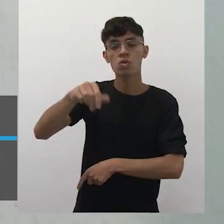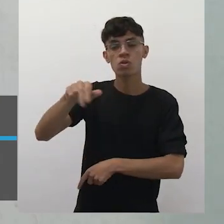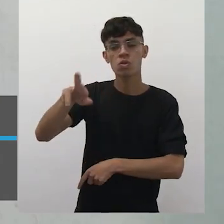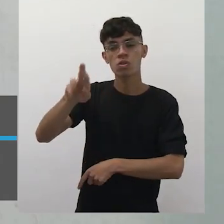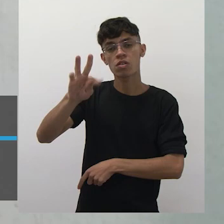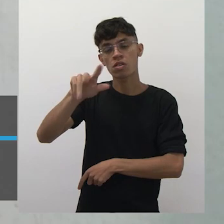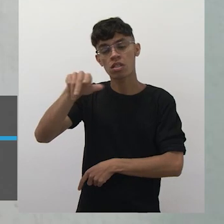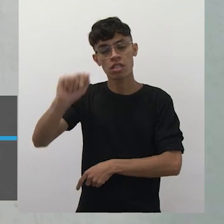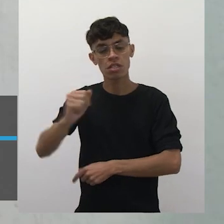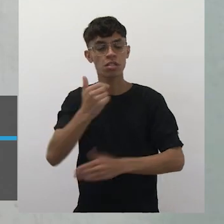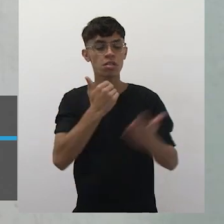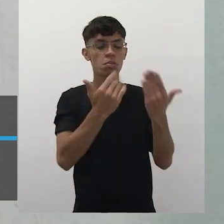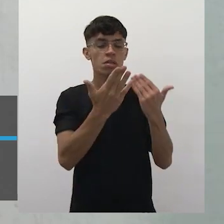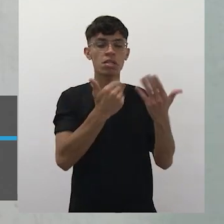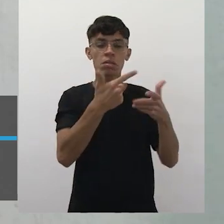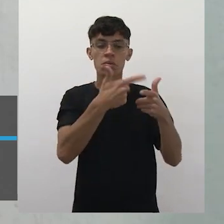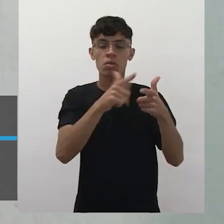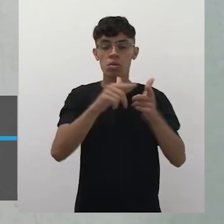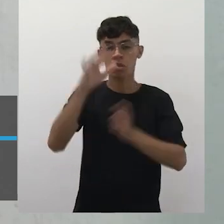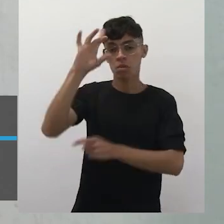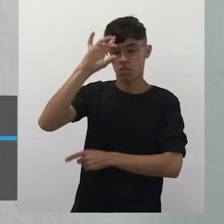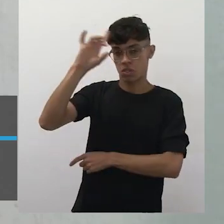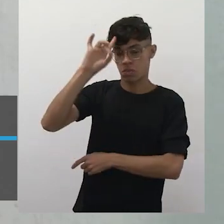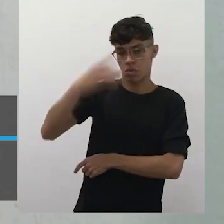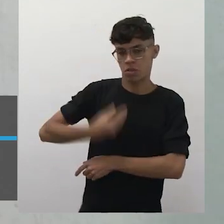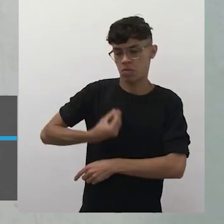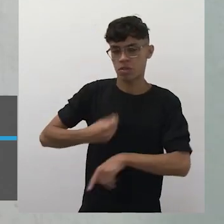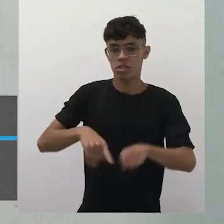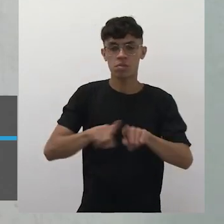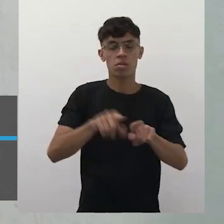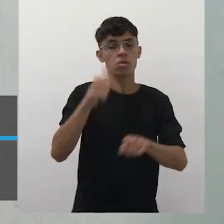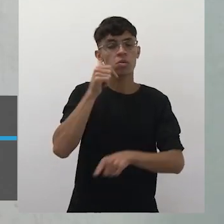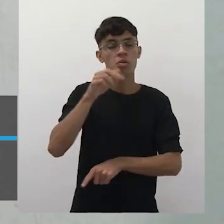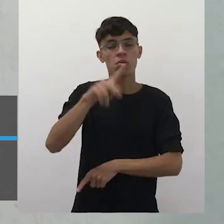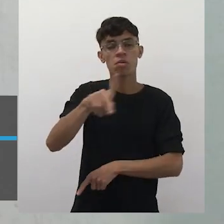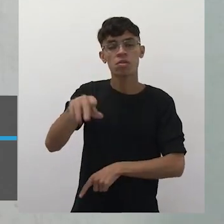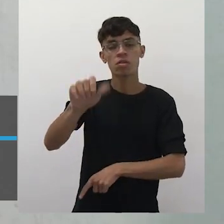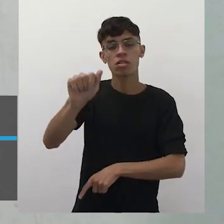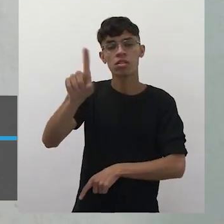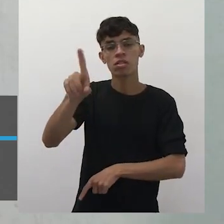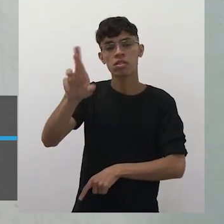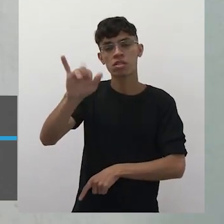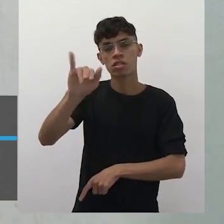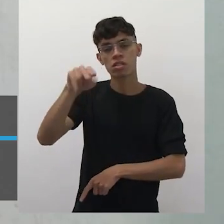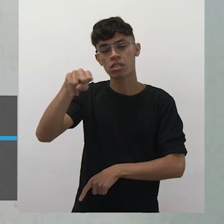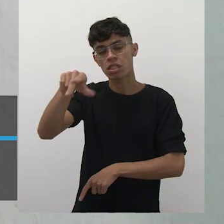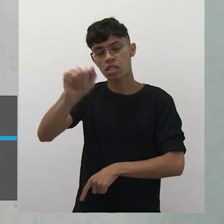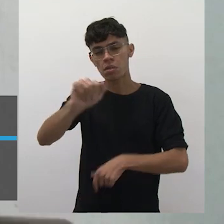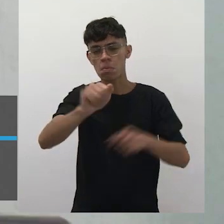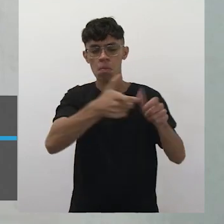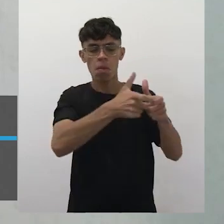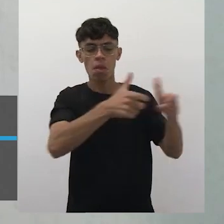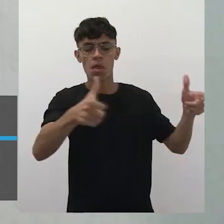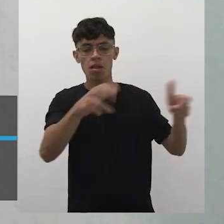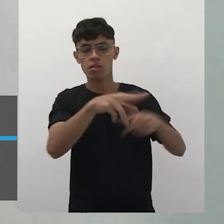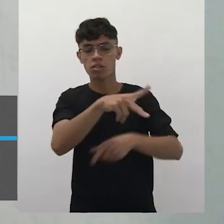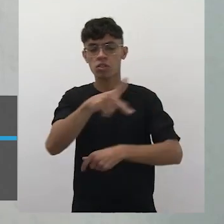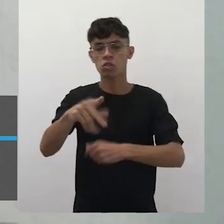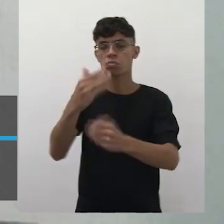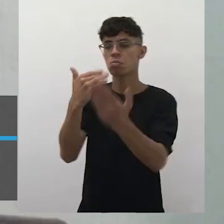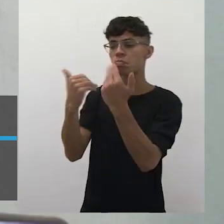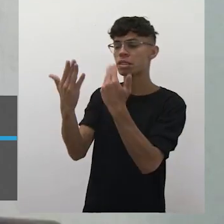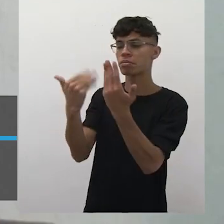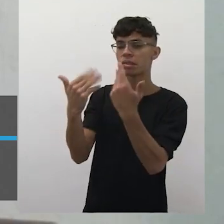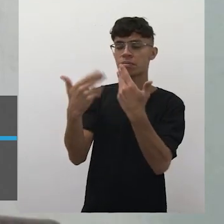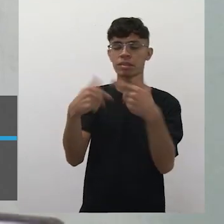problemas cotidianos. Professora Adriana, roda de conversa, muitos professores aqui, debates,